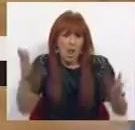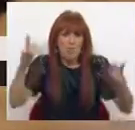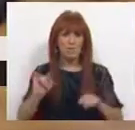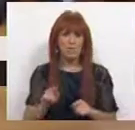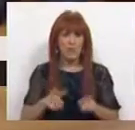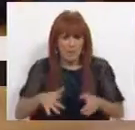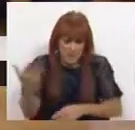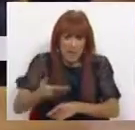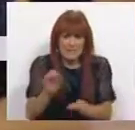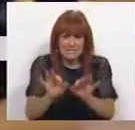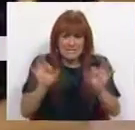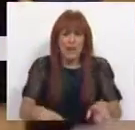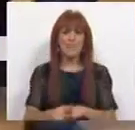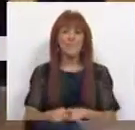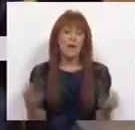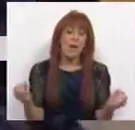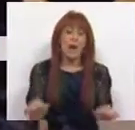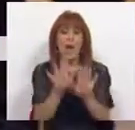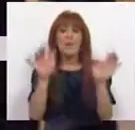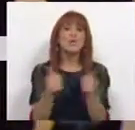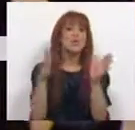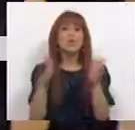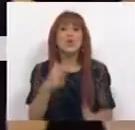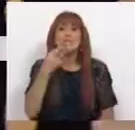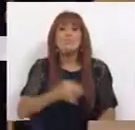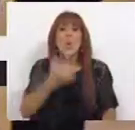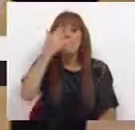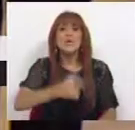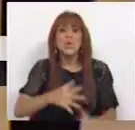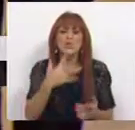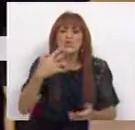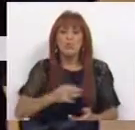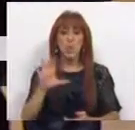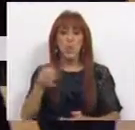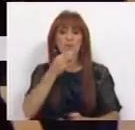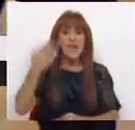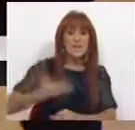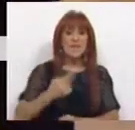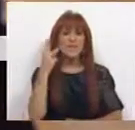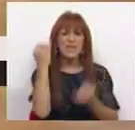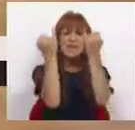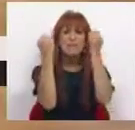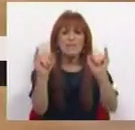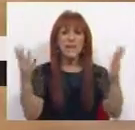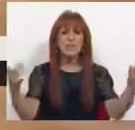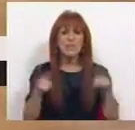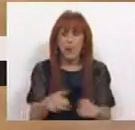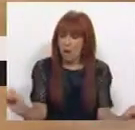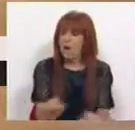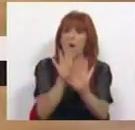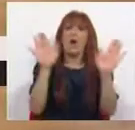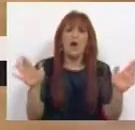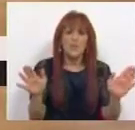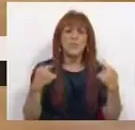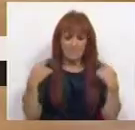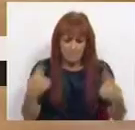Não deixa de ser um direito evidente para todas as pessoas. E quando falamos do direito a uma vida independente,